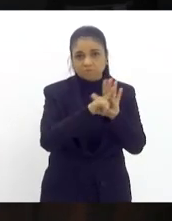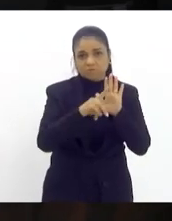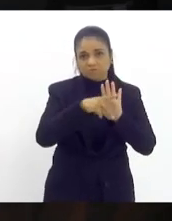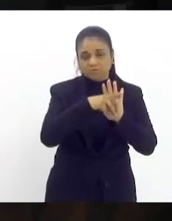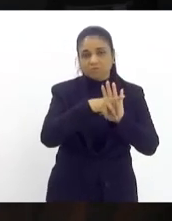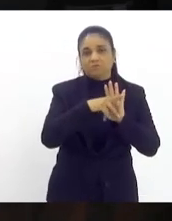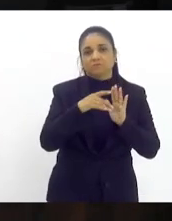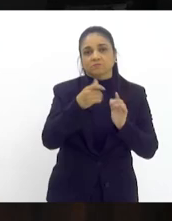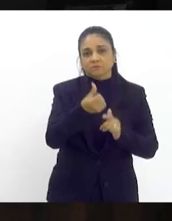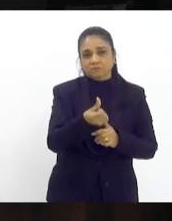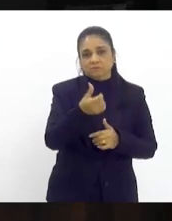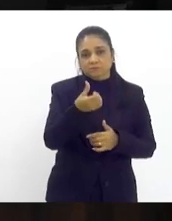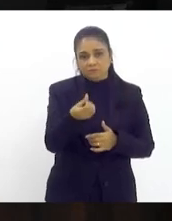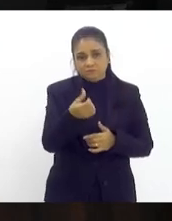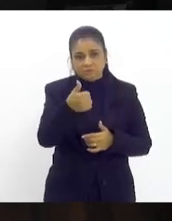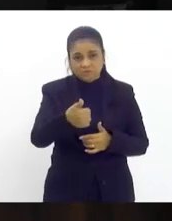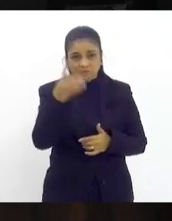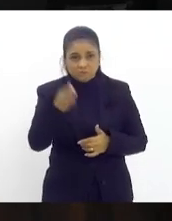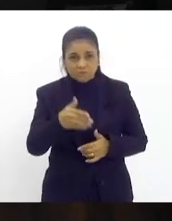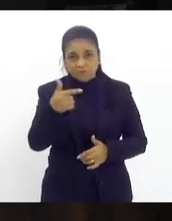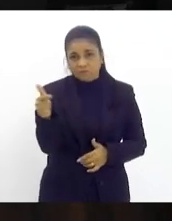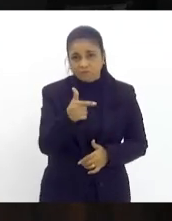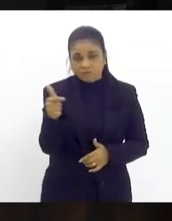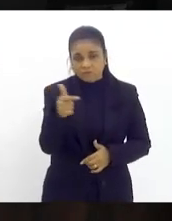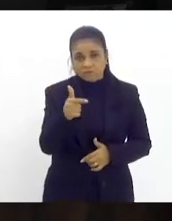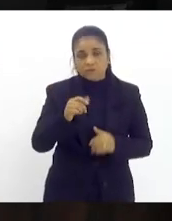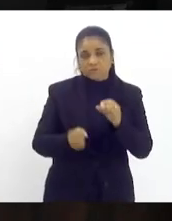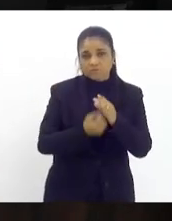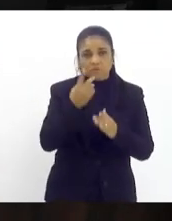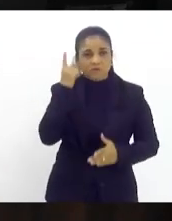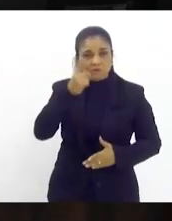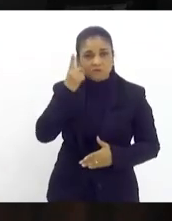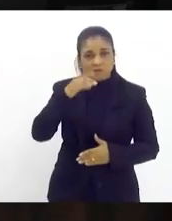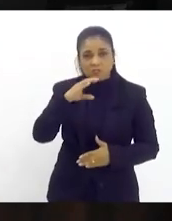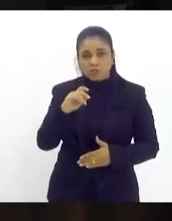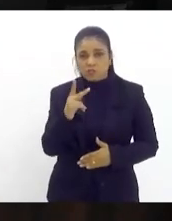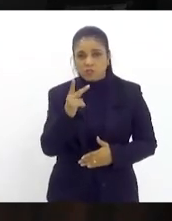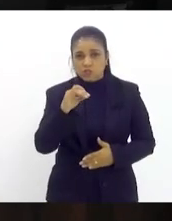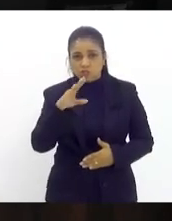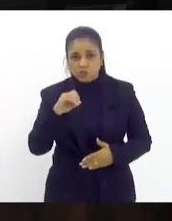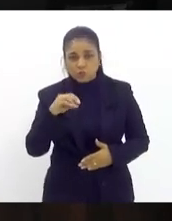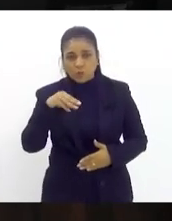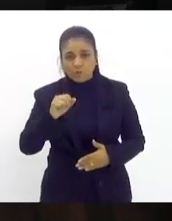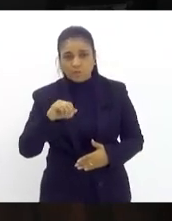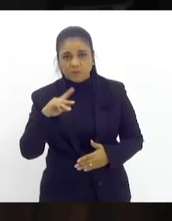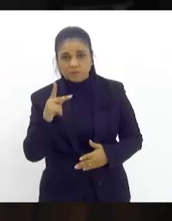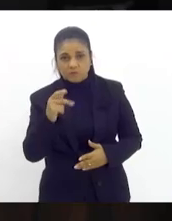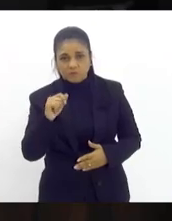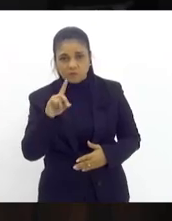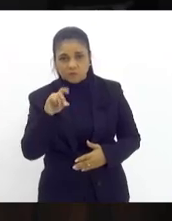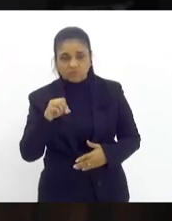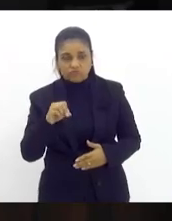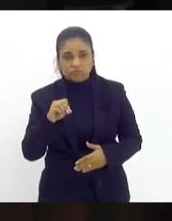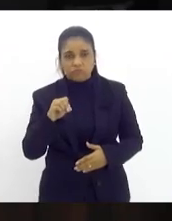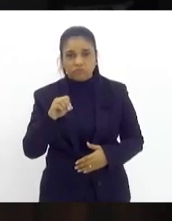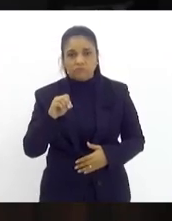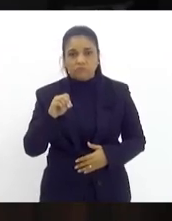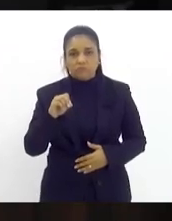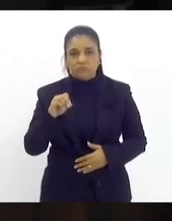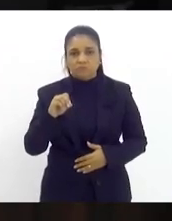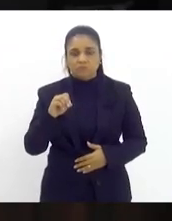número 6.061 de 2022 de autoria do deputado Chico Machado que